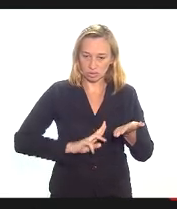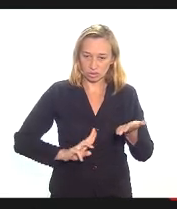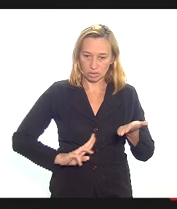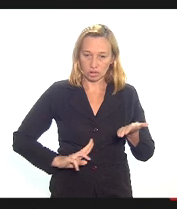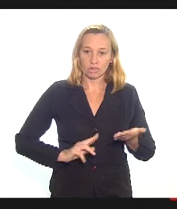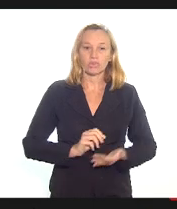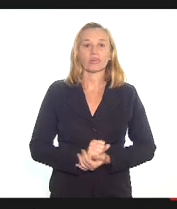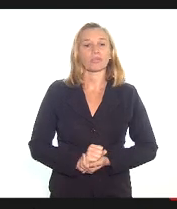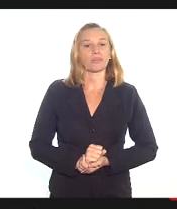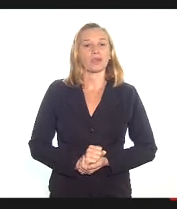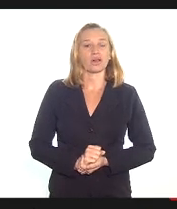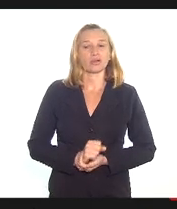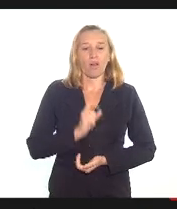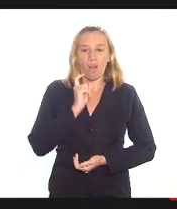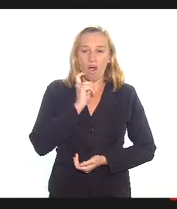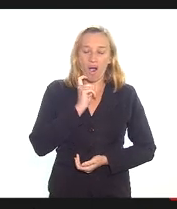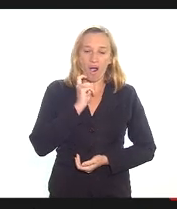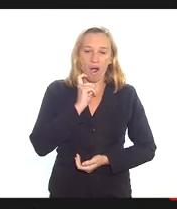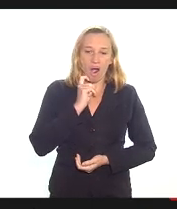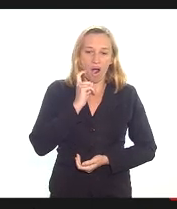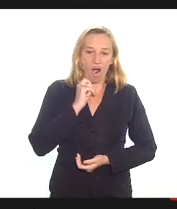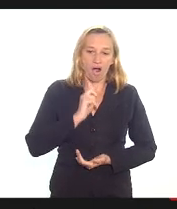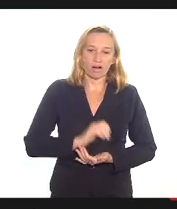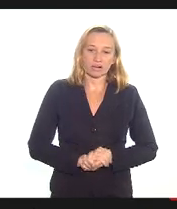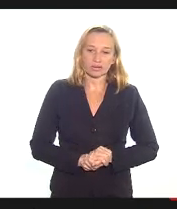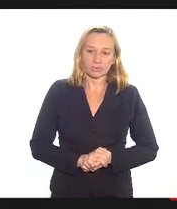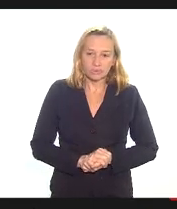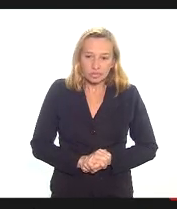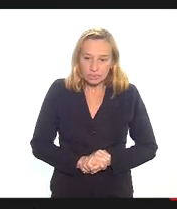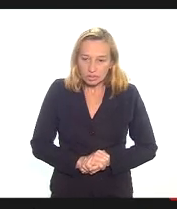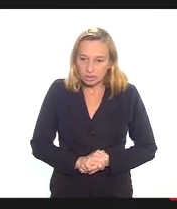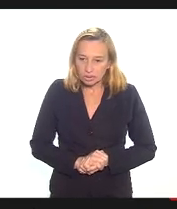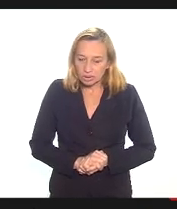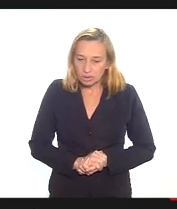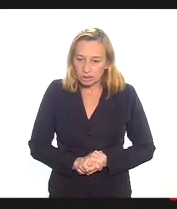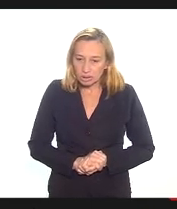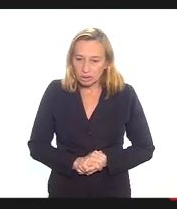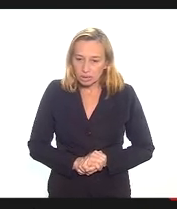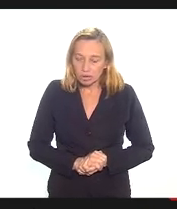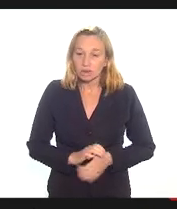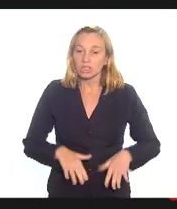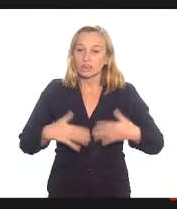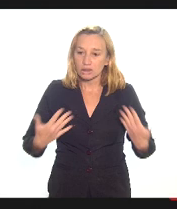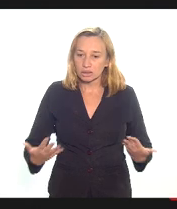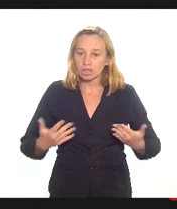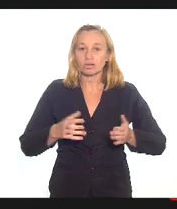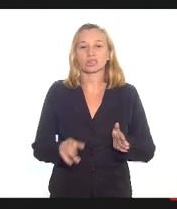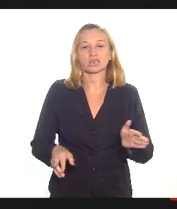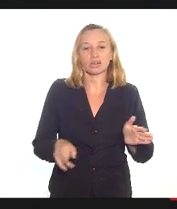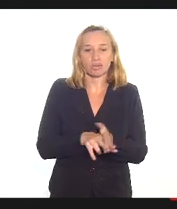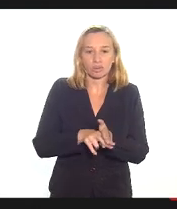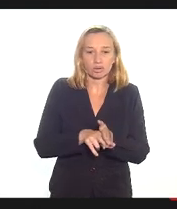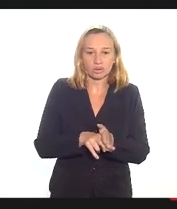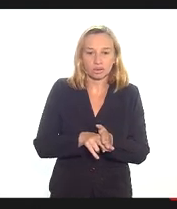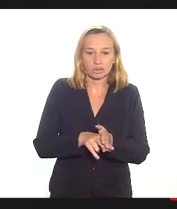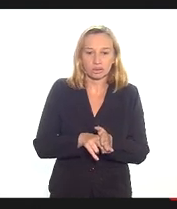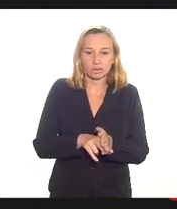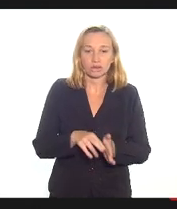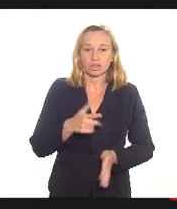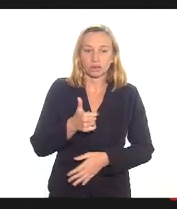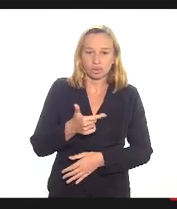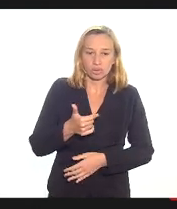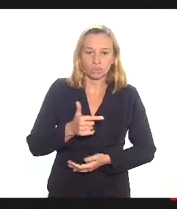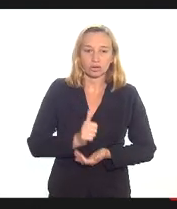cálculo, mas ele era abatido da participação especial antes. Então, essa resolução da ANP 12